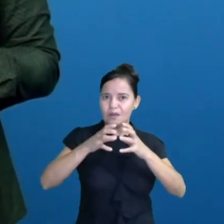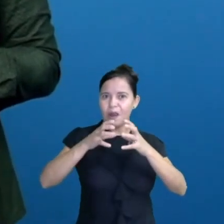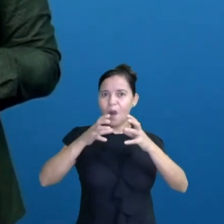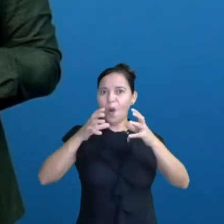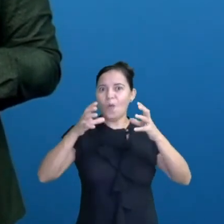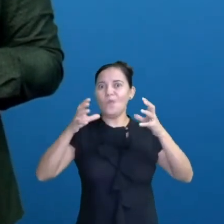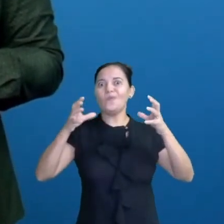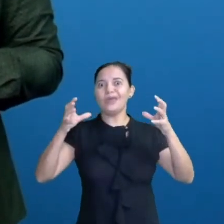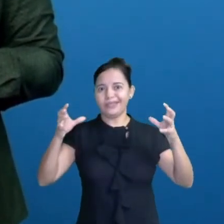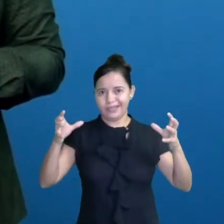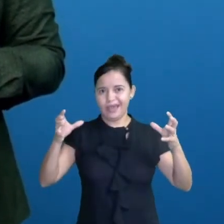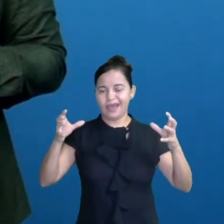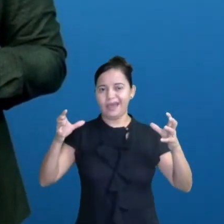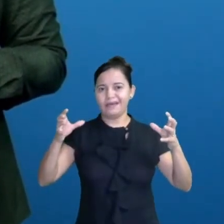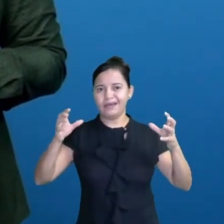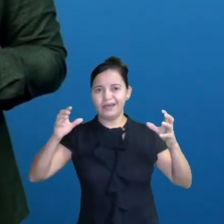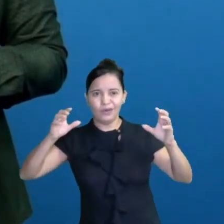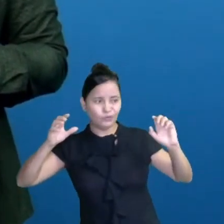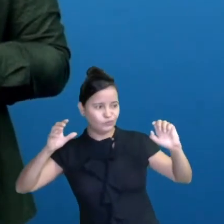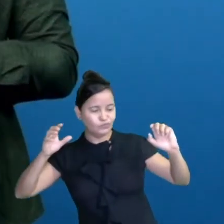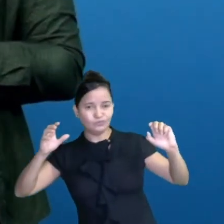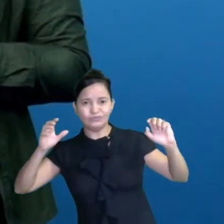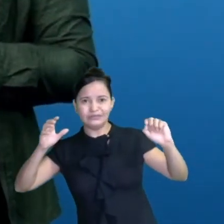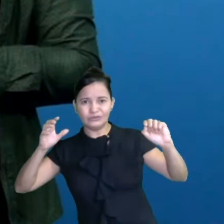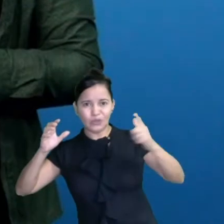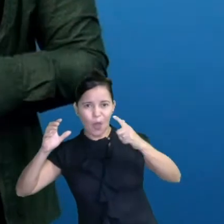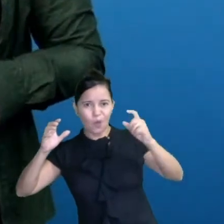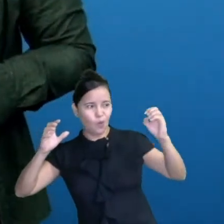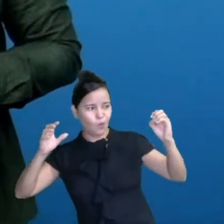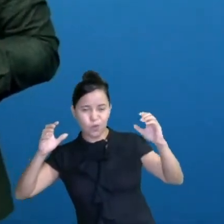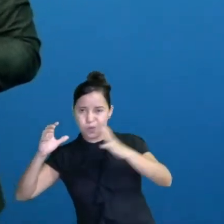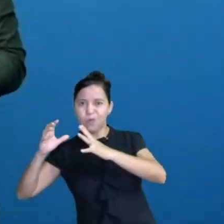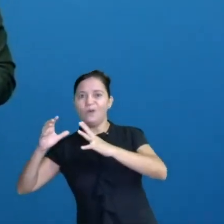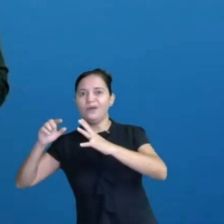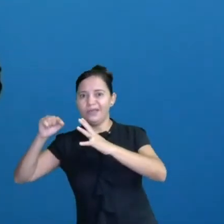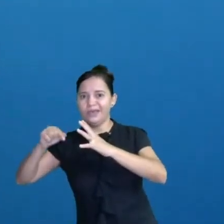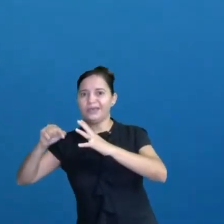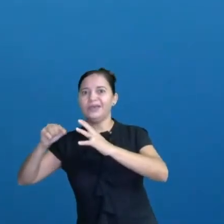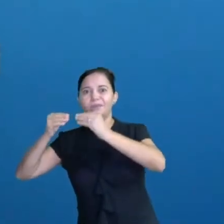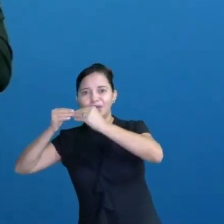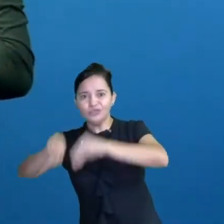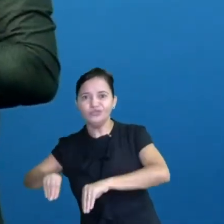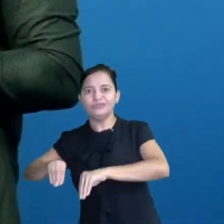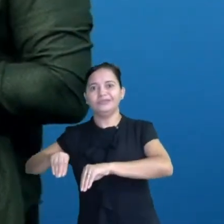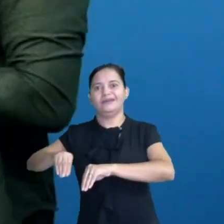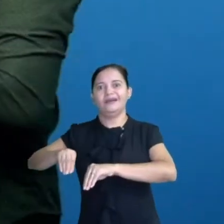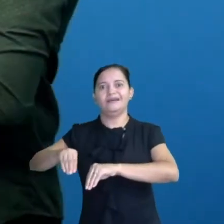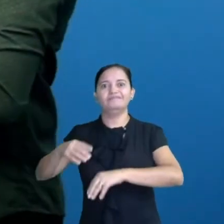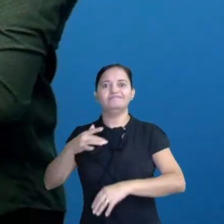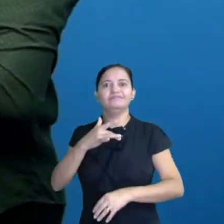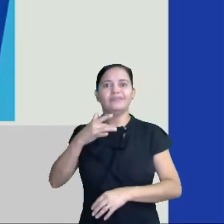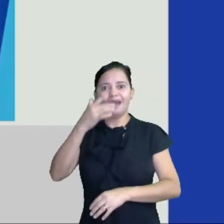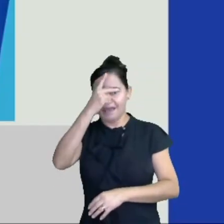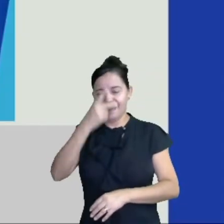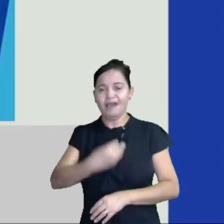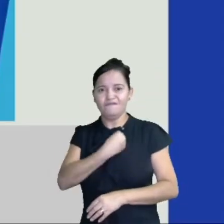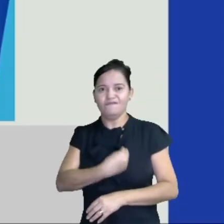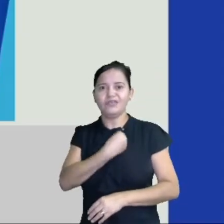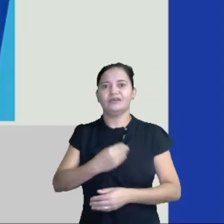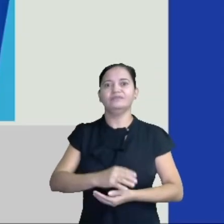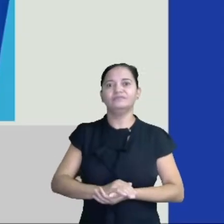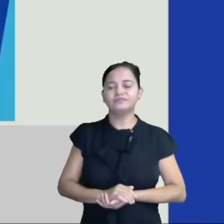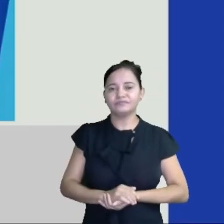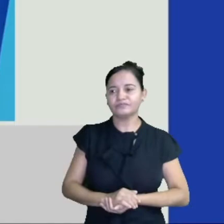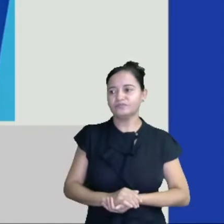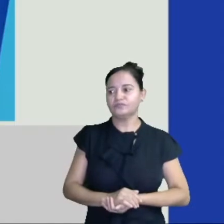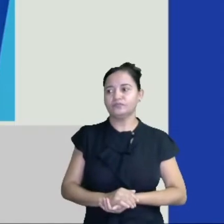e também causaria problemas para a nossa saúde. Produção, vamos para o nosso próximo slide. E aí, chegou aquele